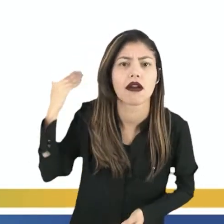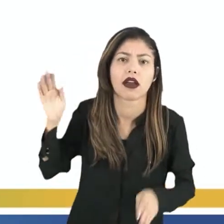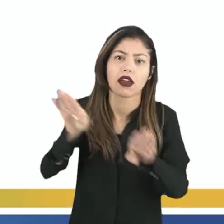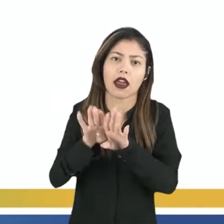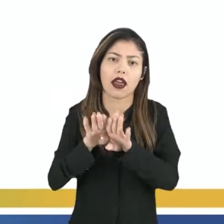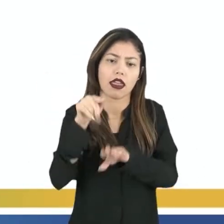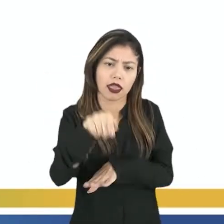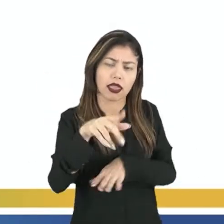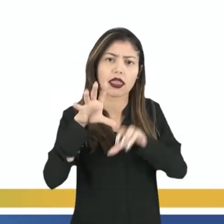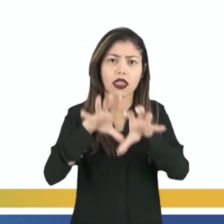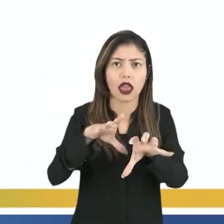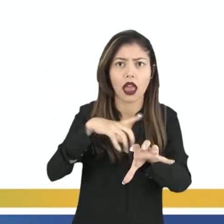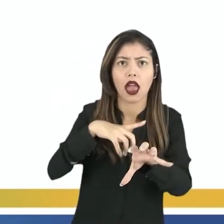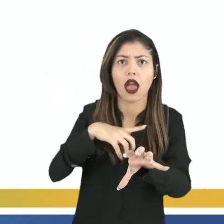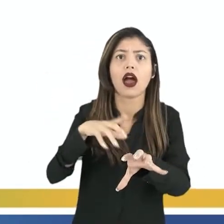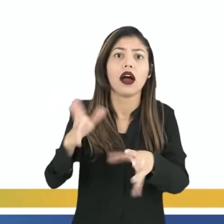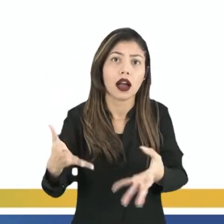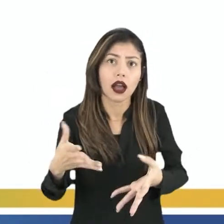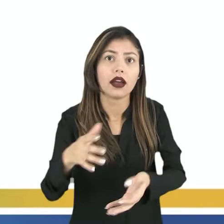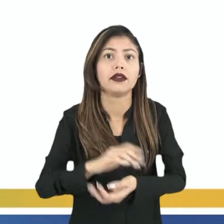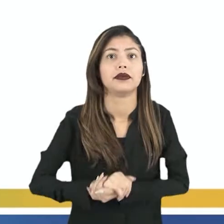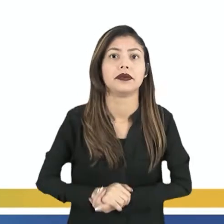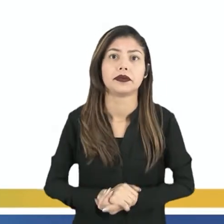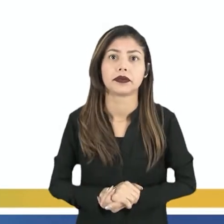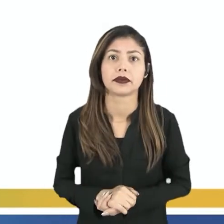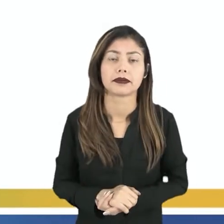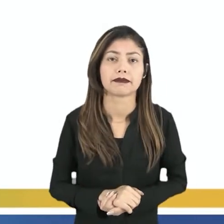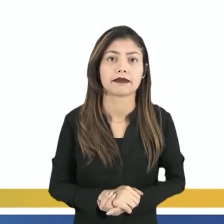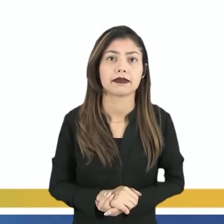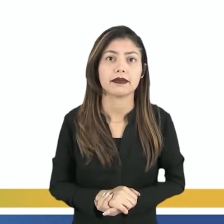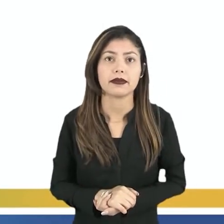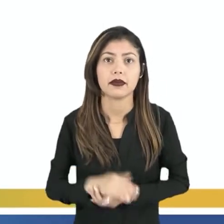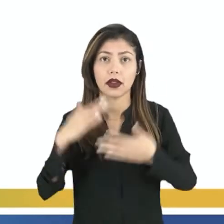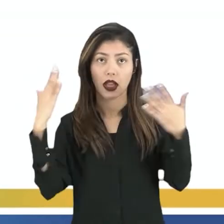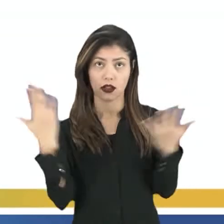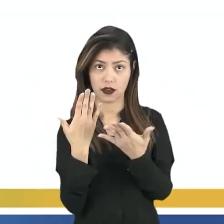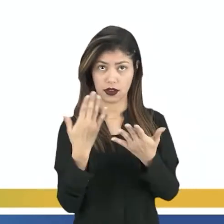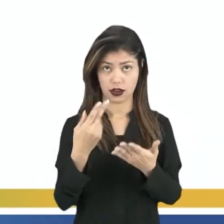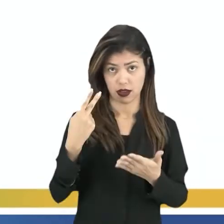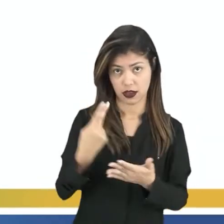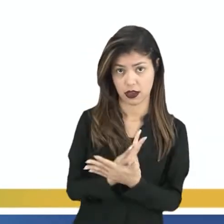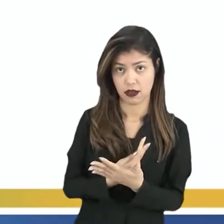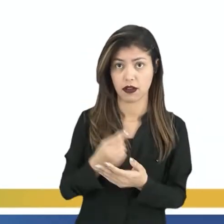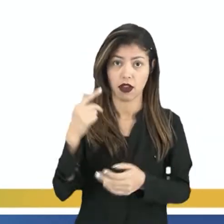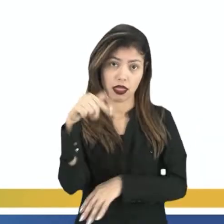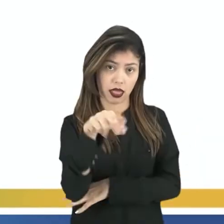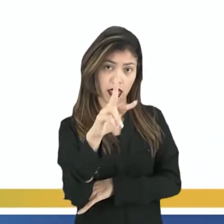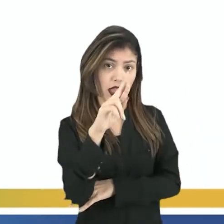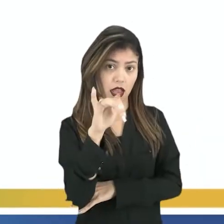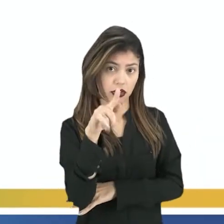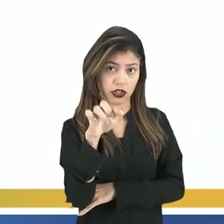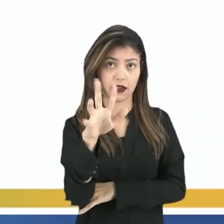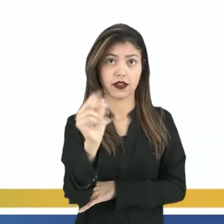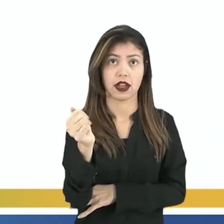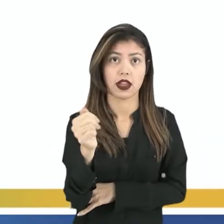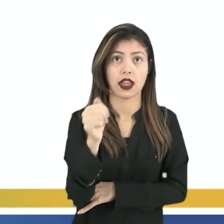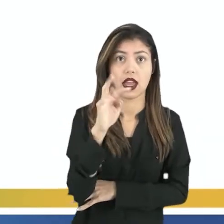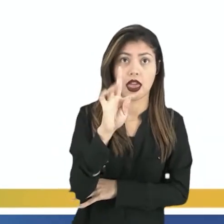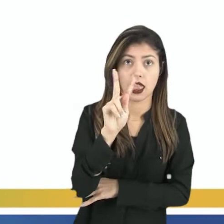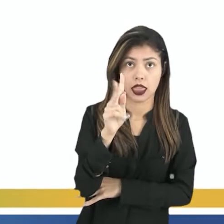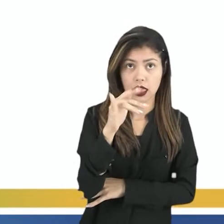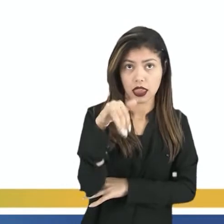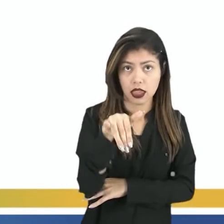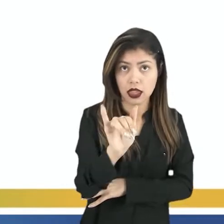na afirmativa? They are studying English. Agora, na negativa vai ficar they aren't